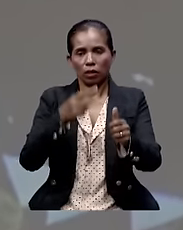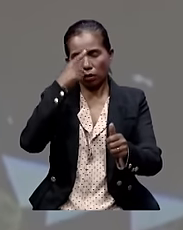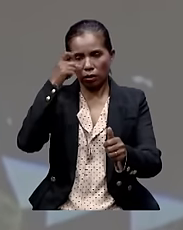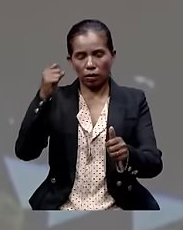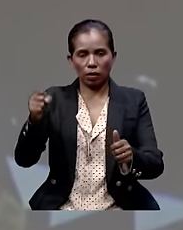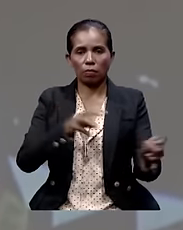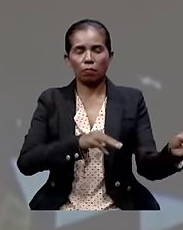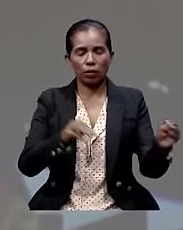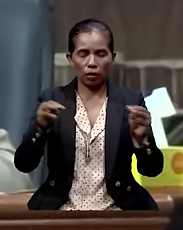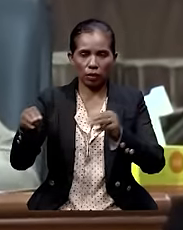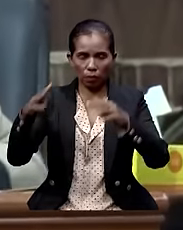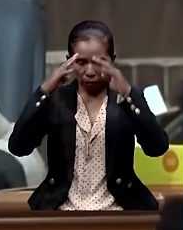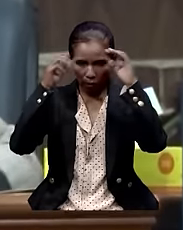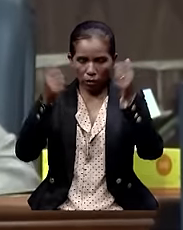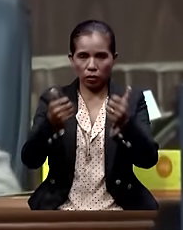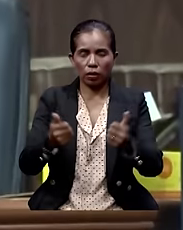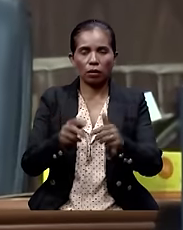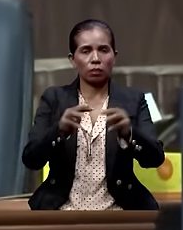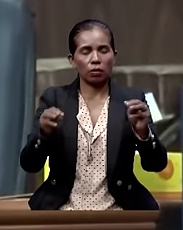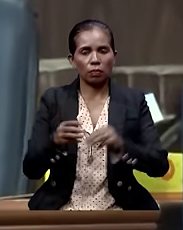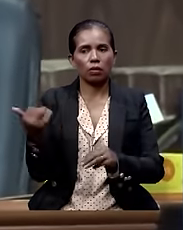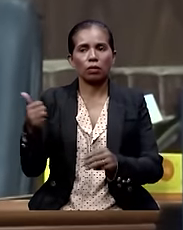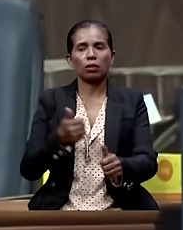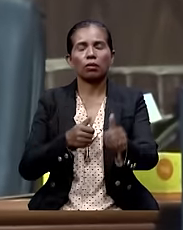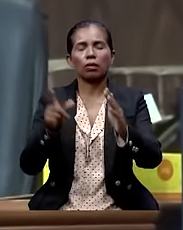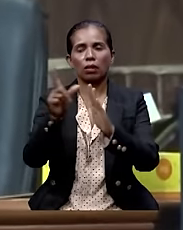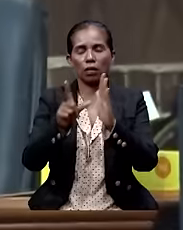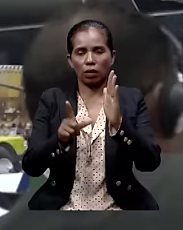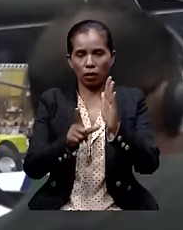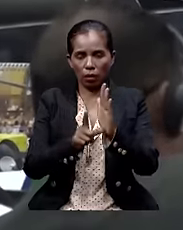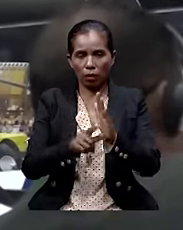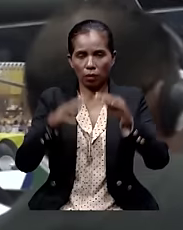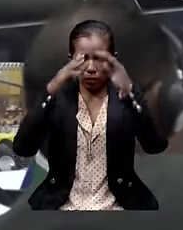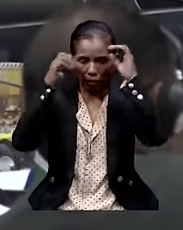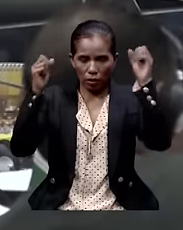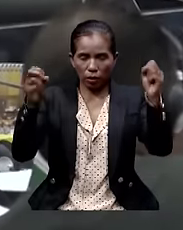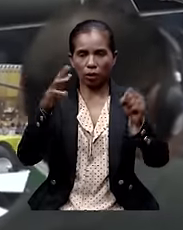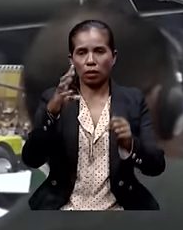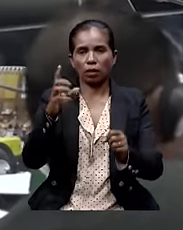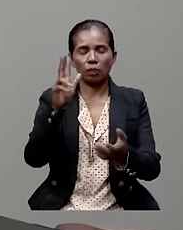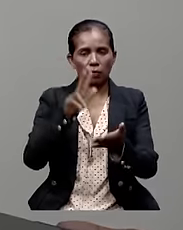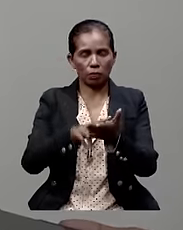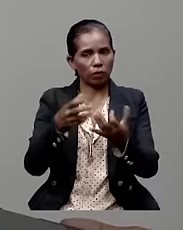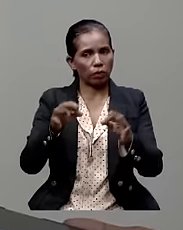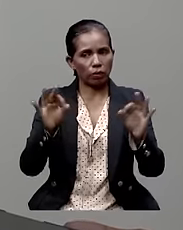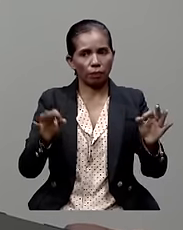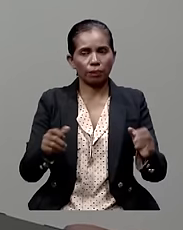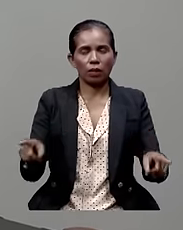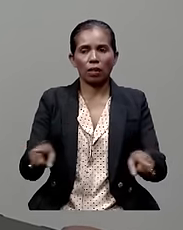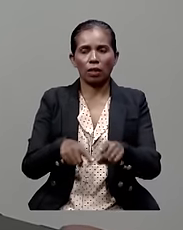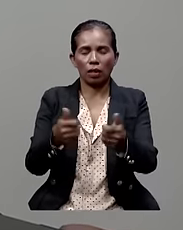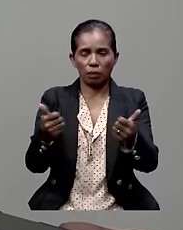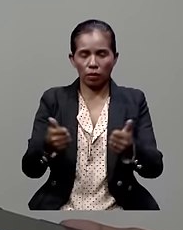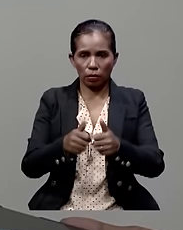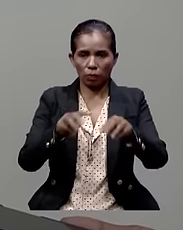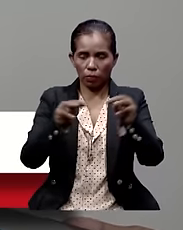tamba mudança da presidente da autoridade Sira né be baseia ba decreto lei né be presidente da república promulgona. Nessa administrador município